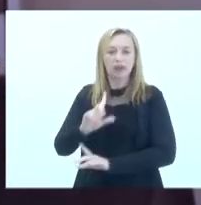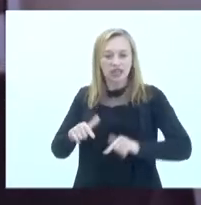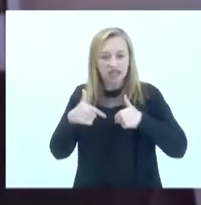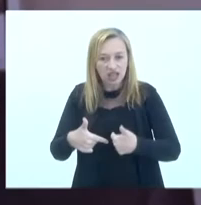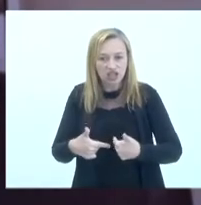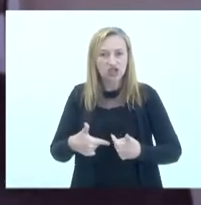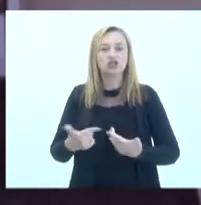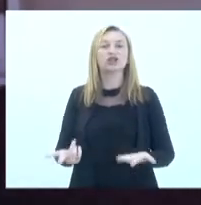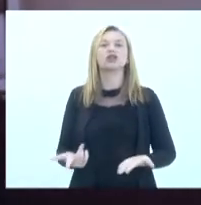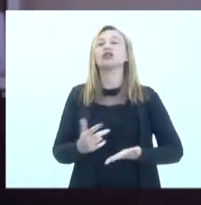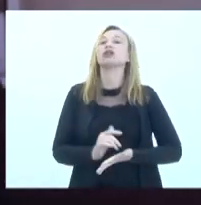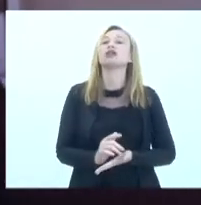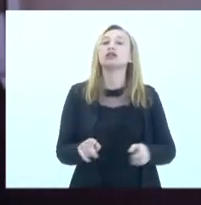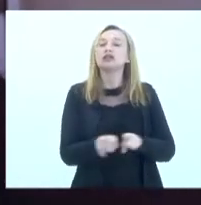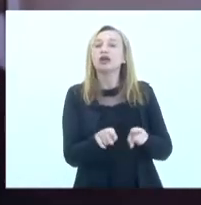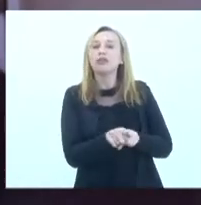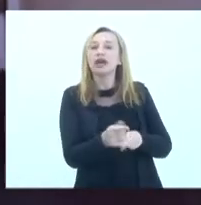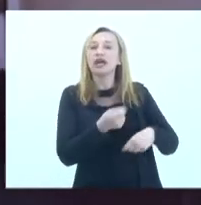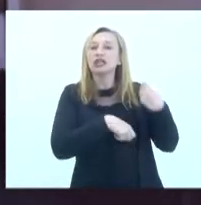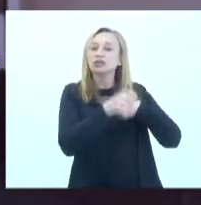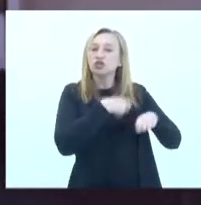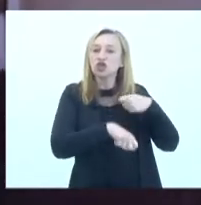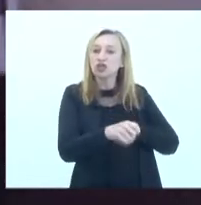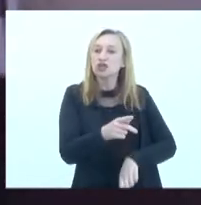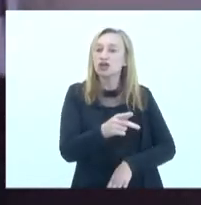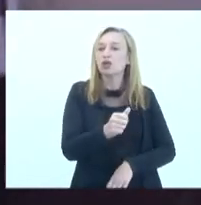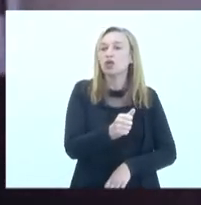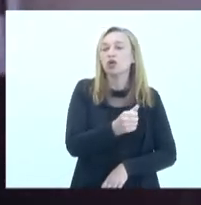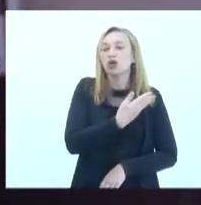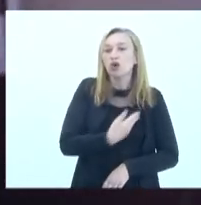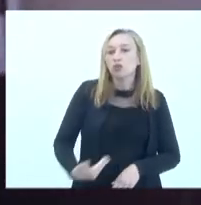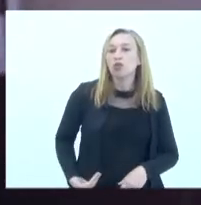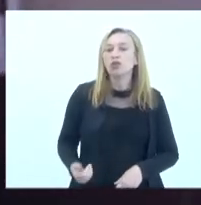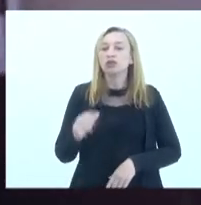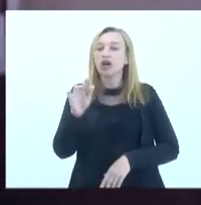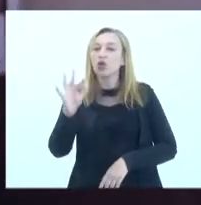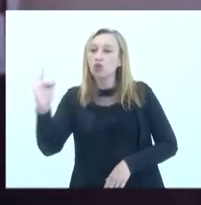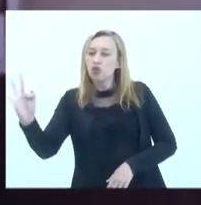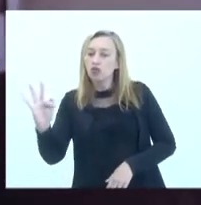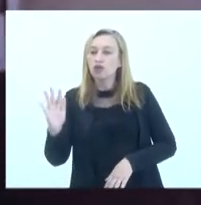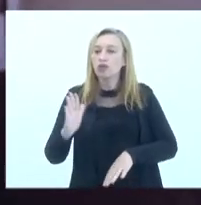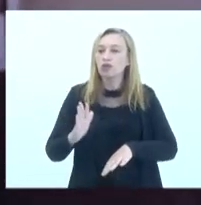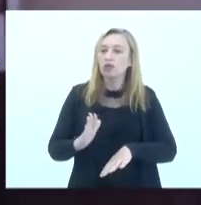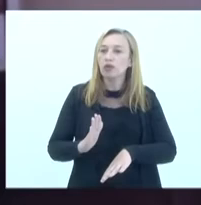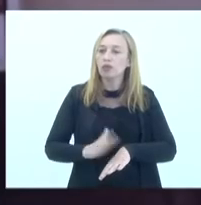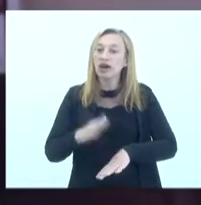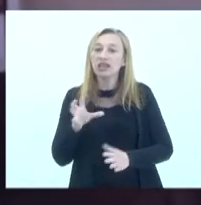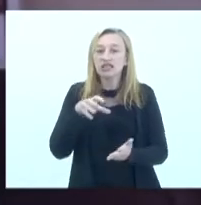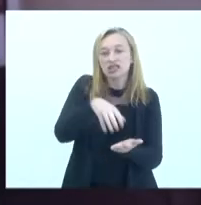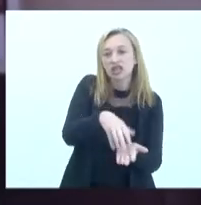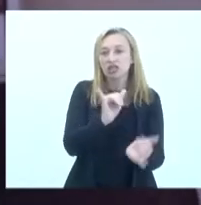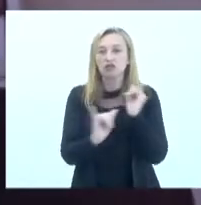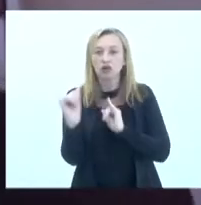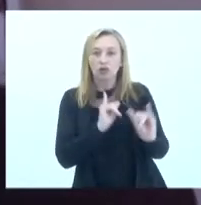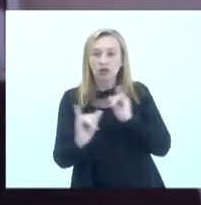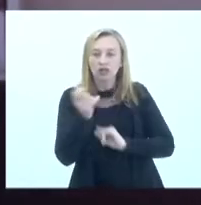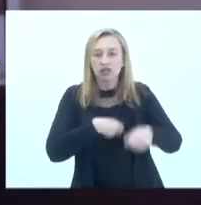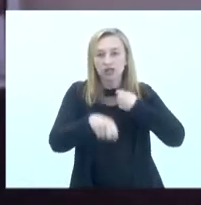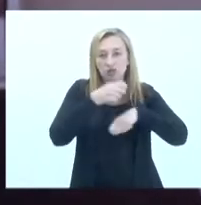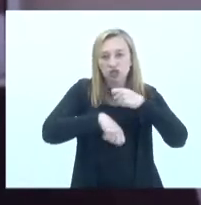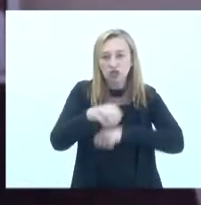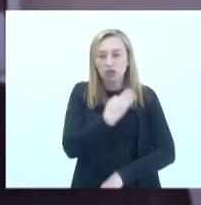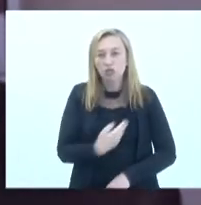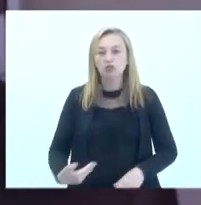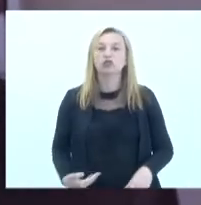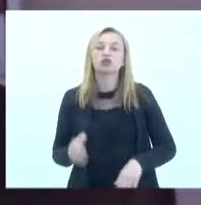andamento. E a administração pública desfruta da UF hoje como o maior centro de formação de administração pública do Estado